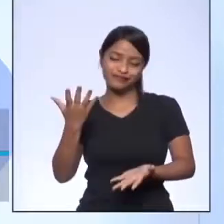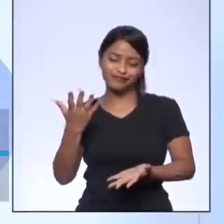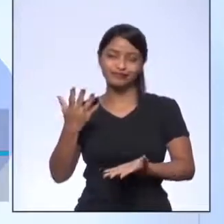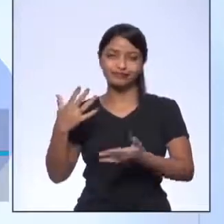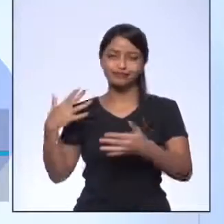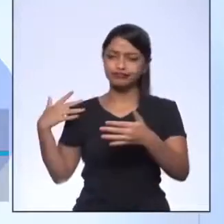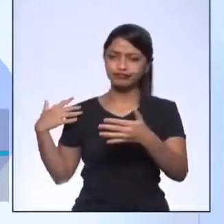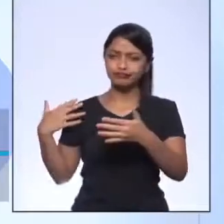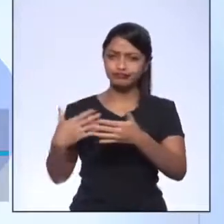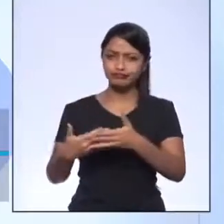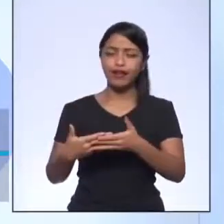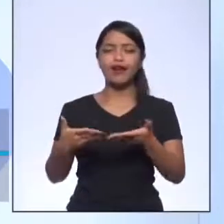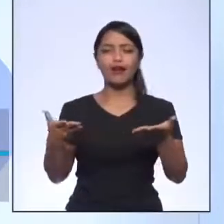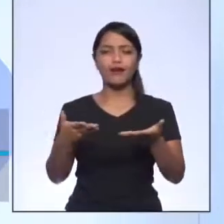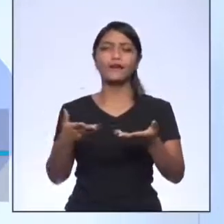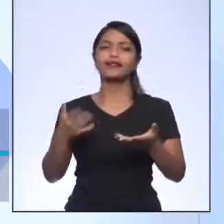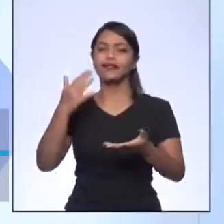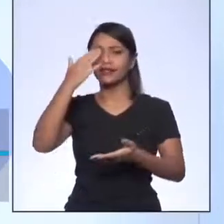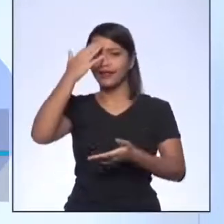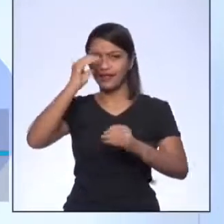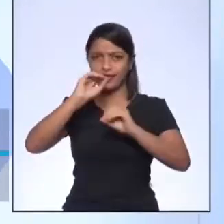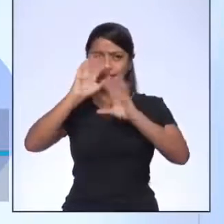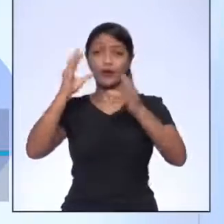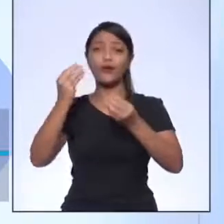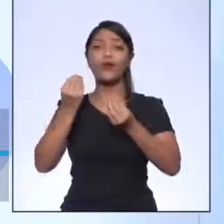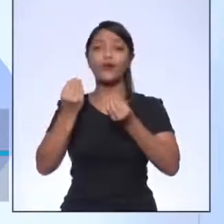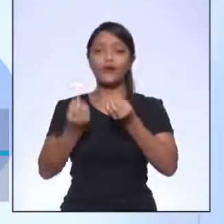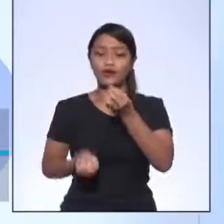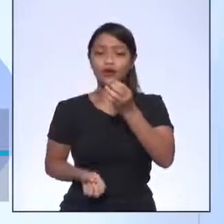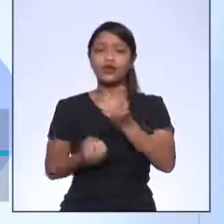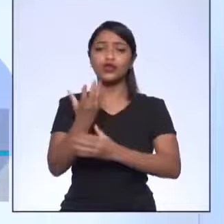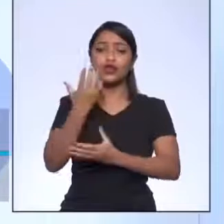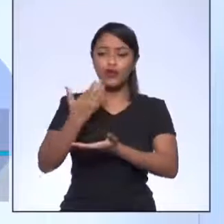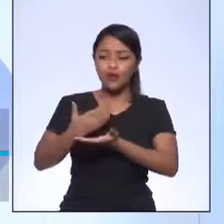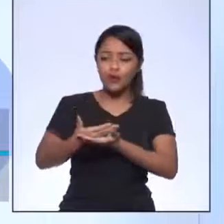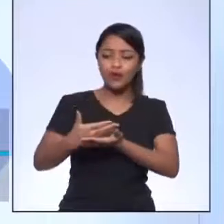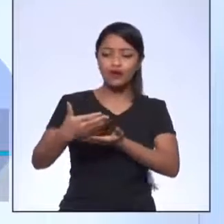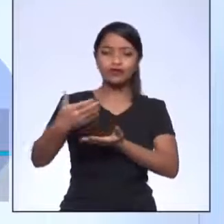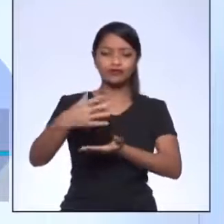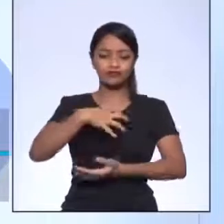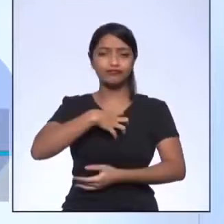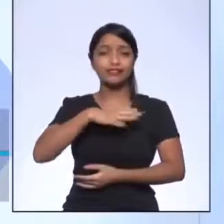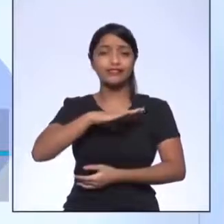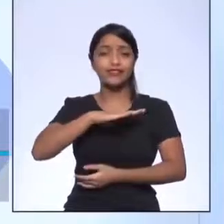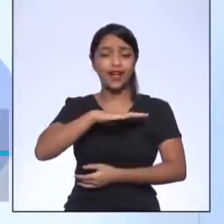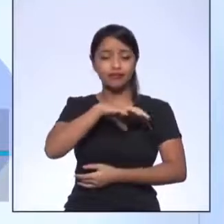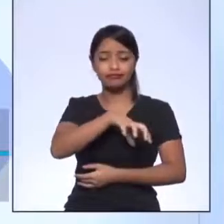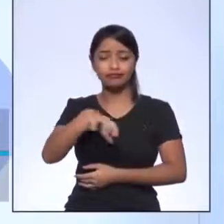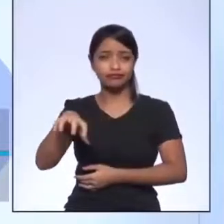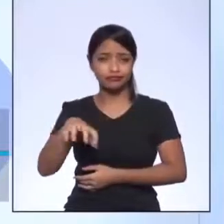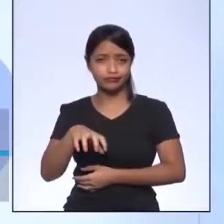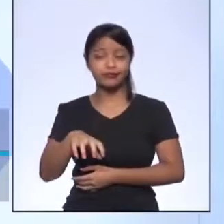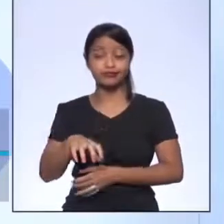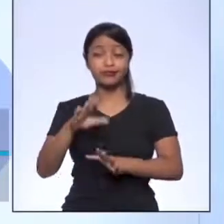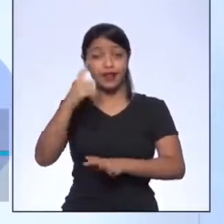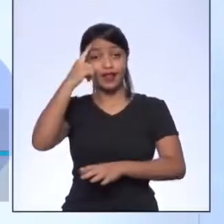como funcionou o início das polis. Lembrando também que eles estão ali no Mar Egeu, nós estamos